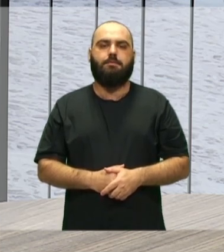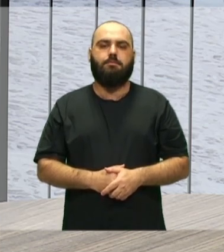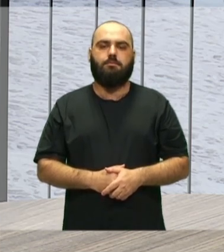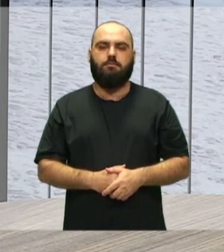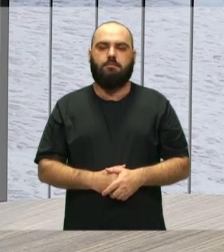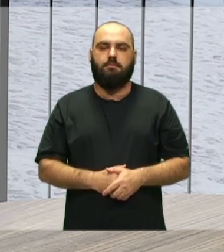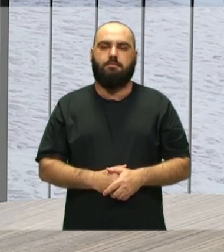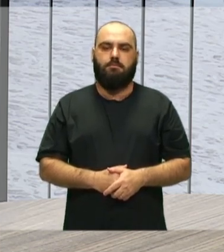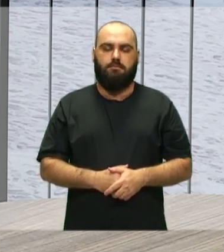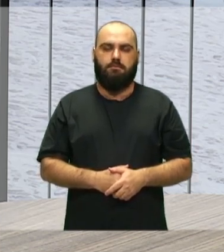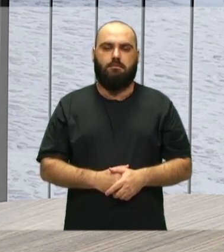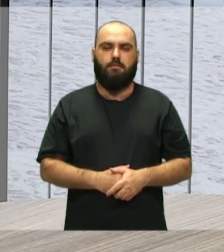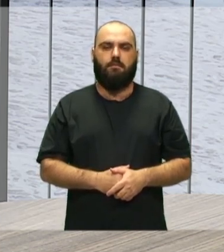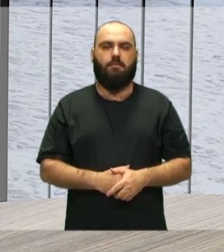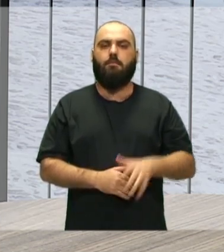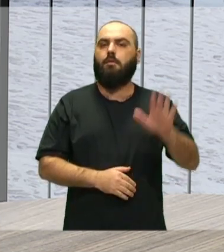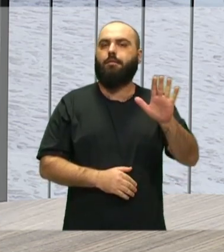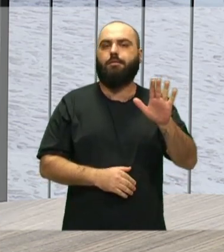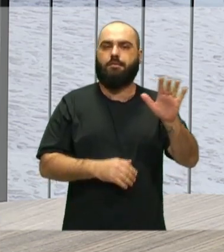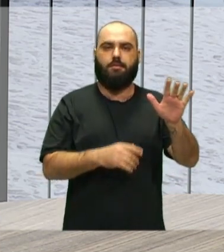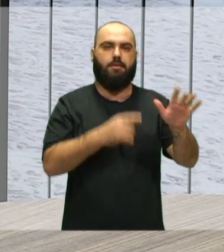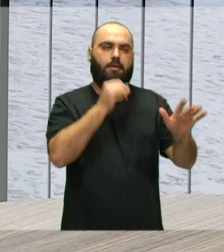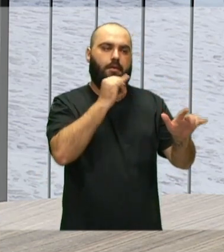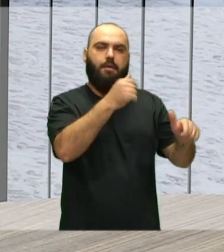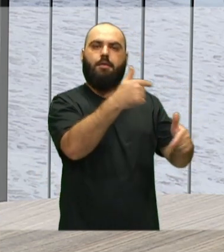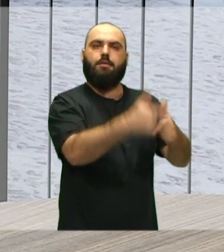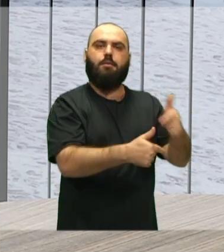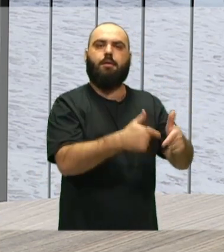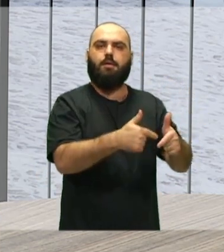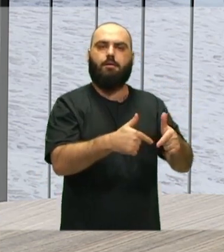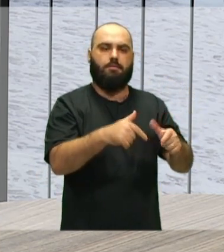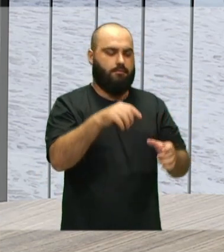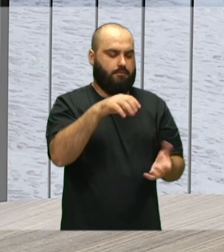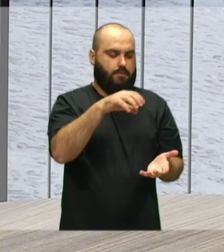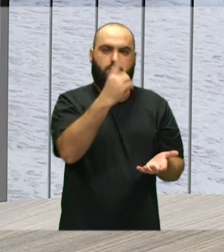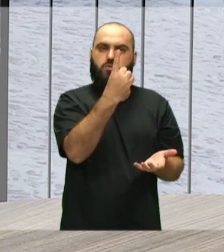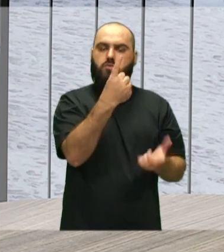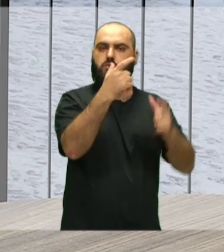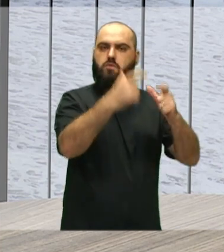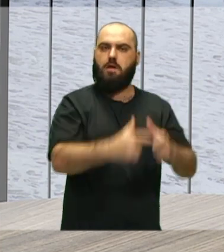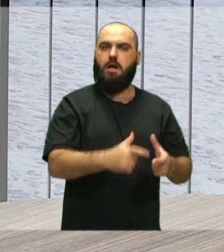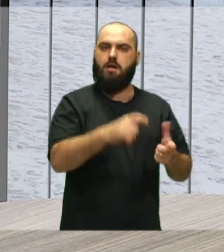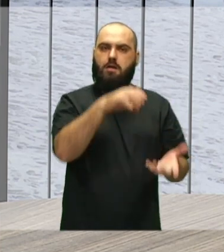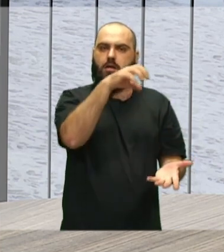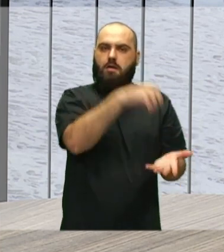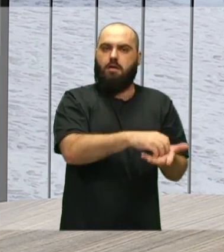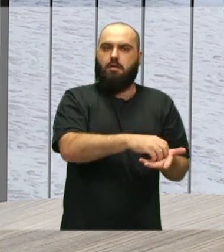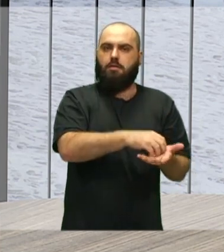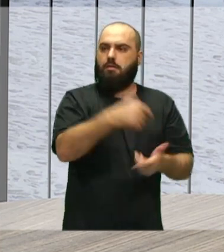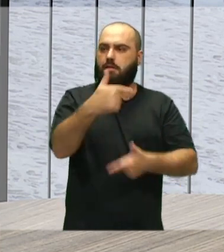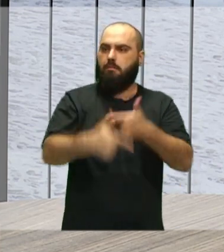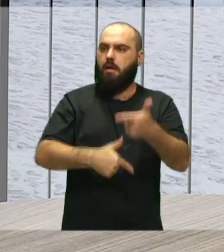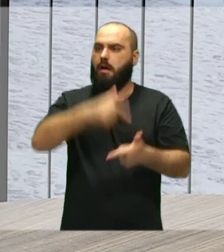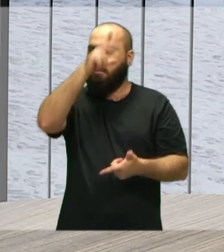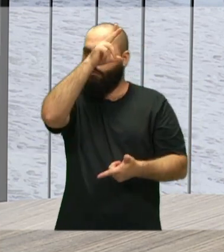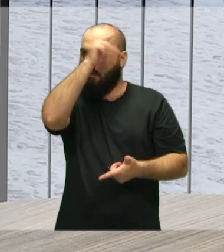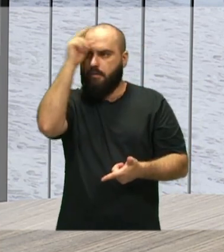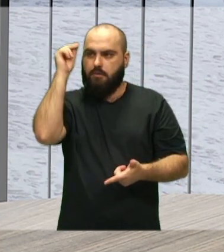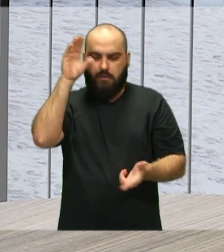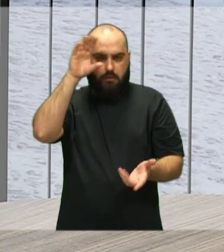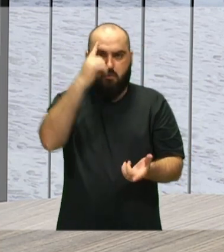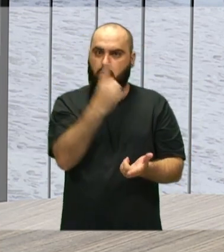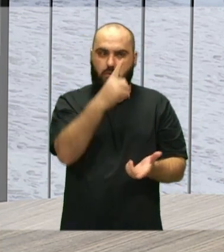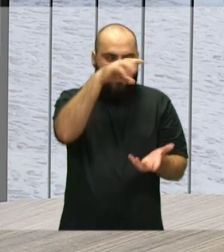da descentralização da organização administrativa. Lá está um desenho. A gente está falando de atributos do